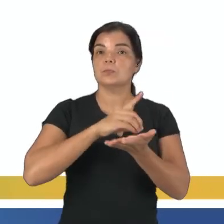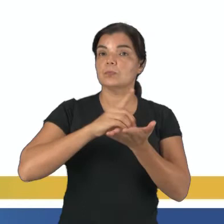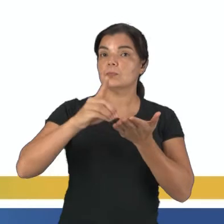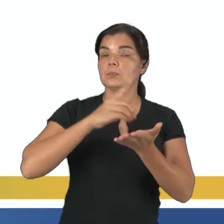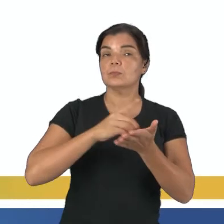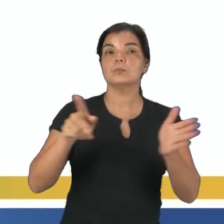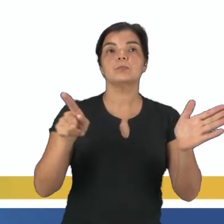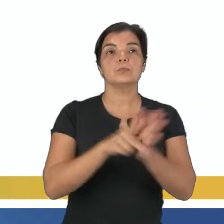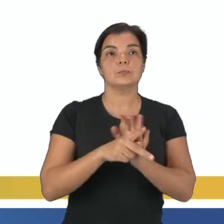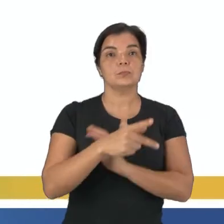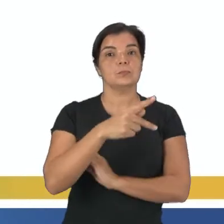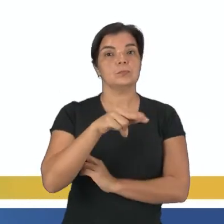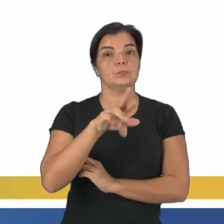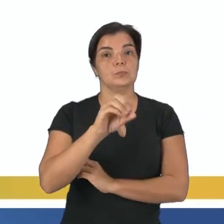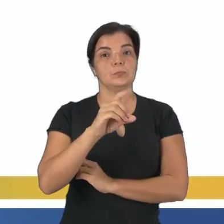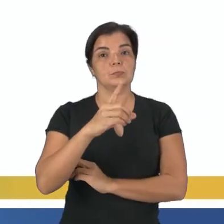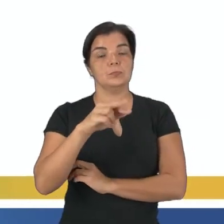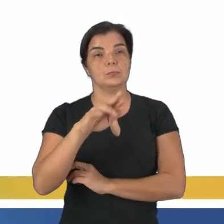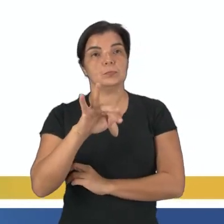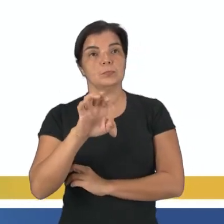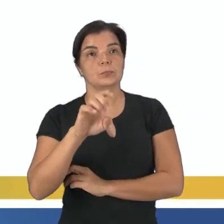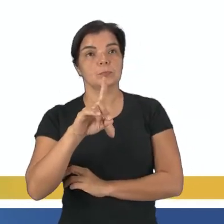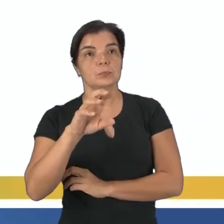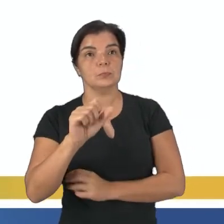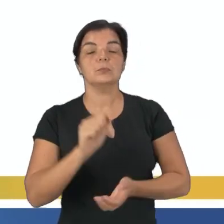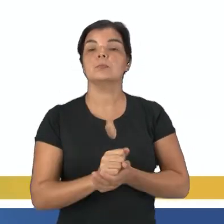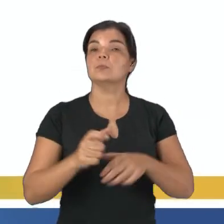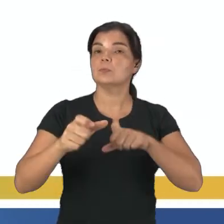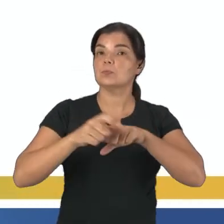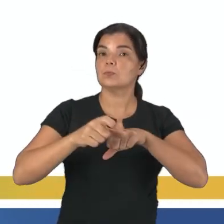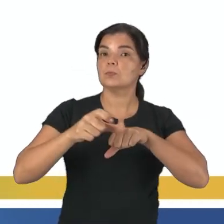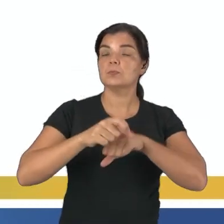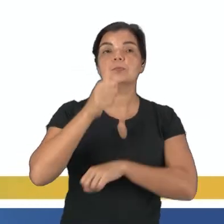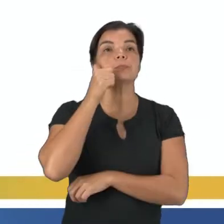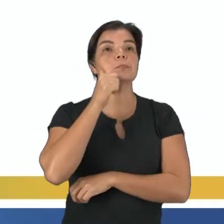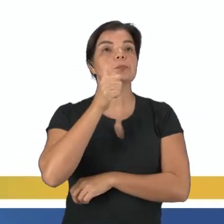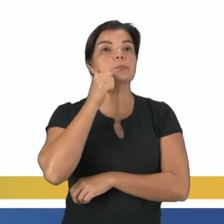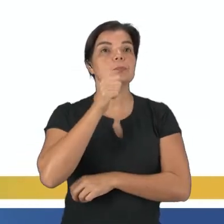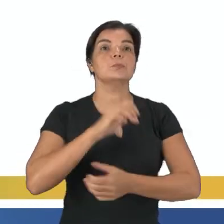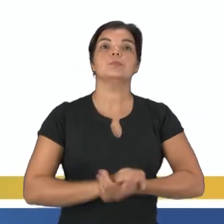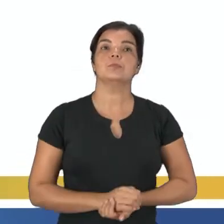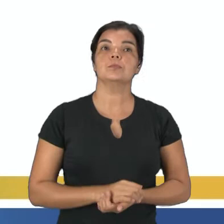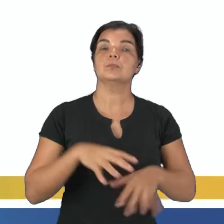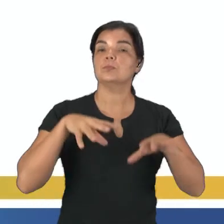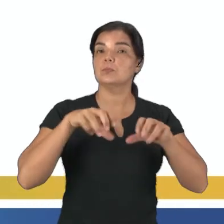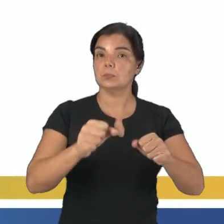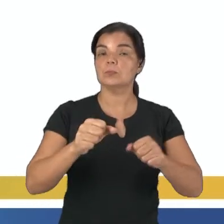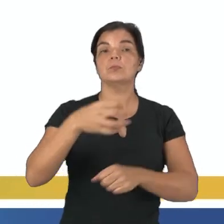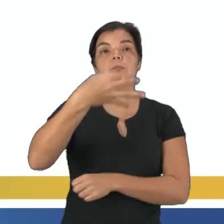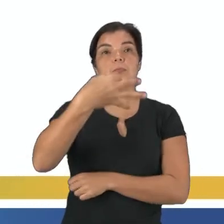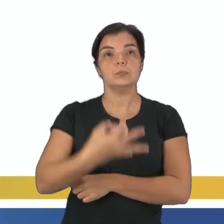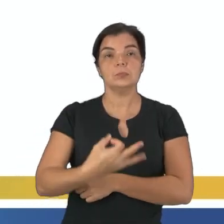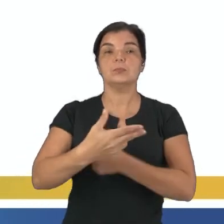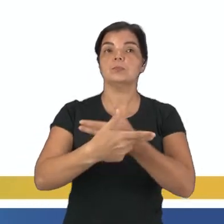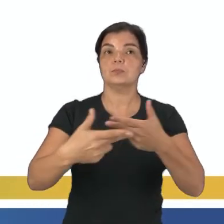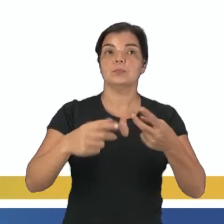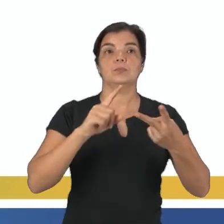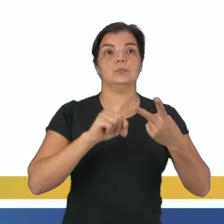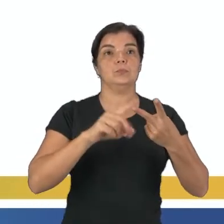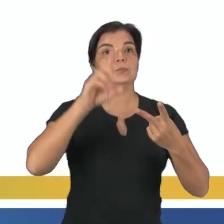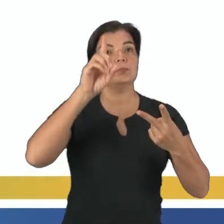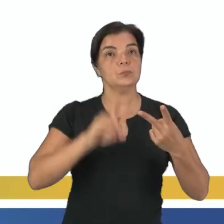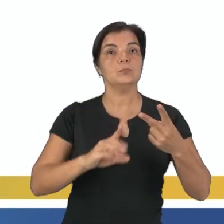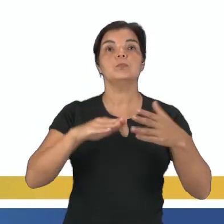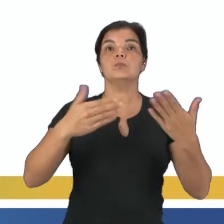palavra propriedade de acordo com o dicionário. 1. Posse legal de alguma coisa. 2.